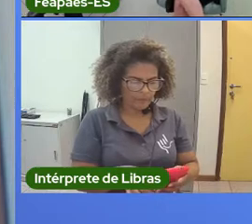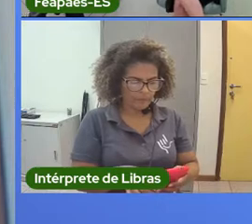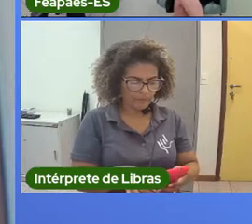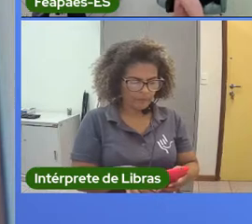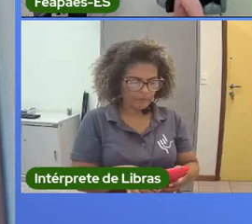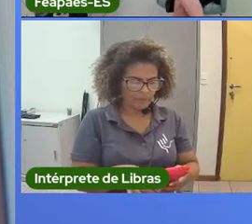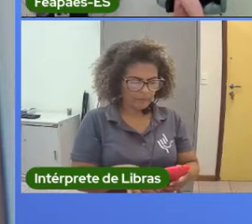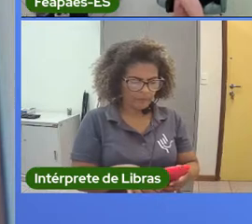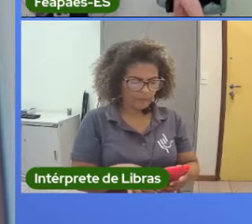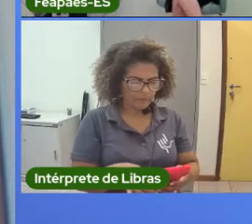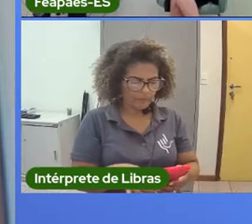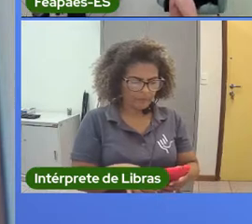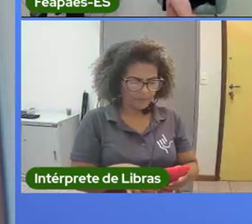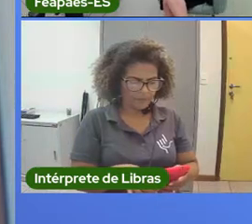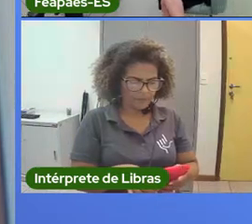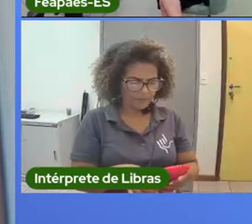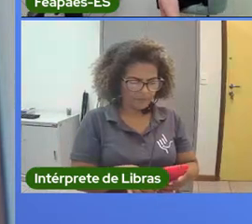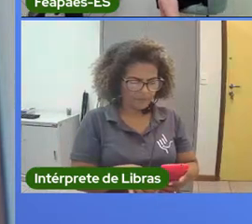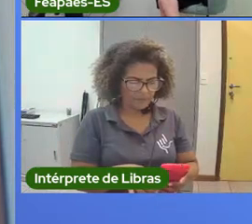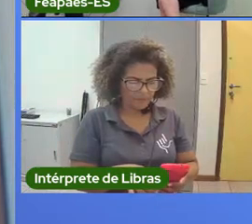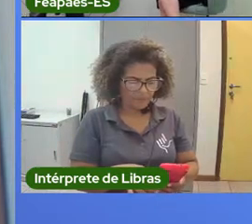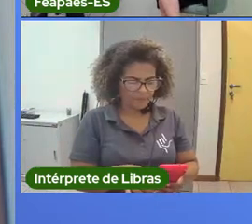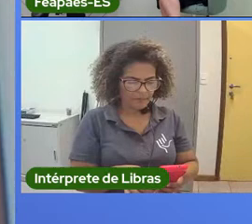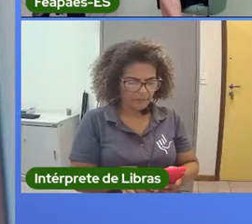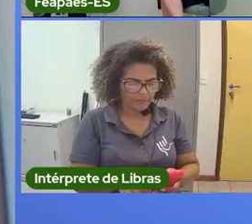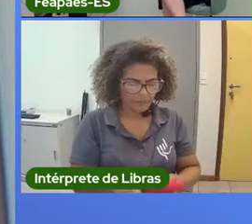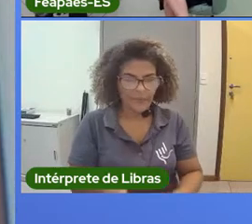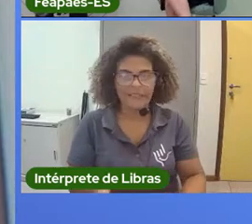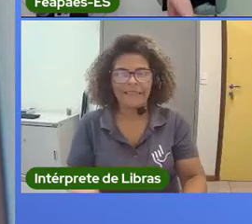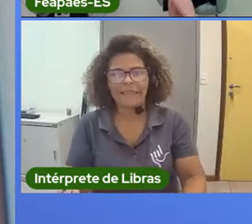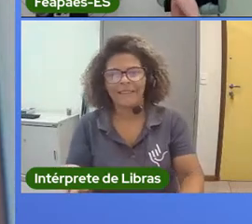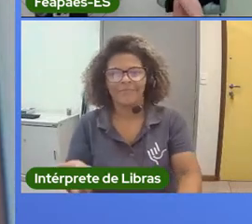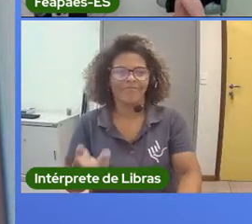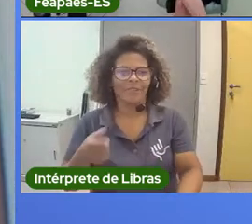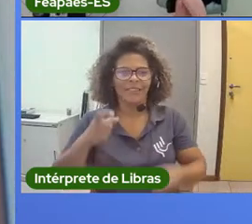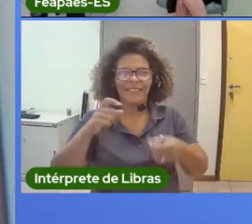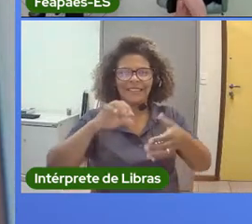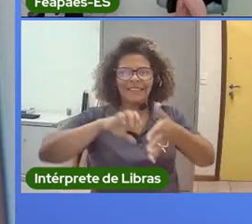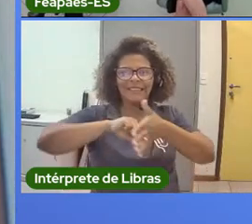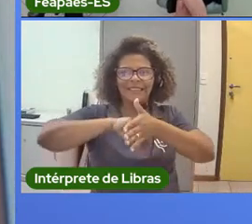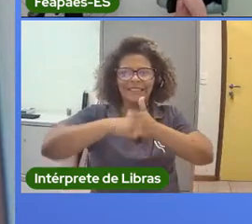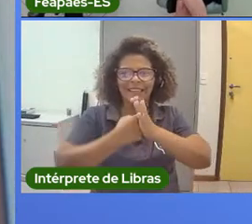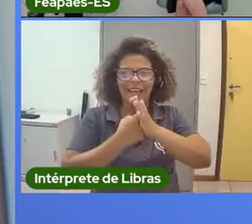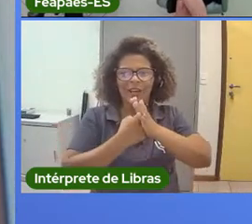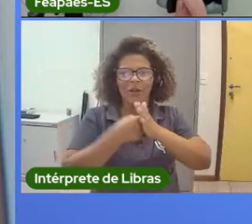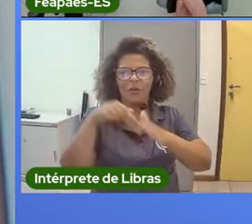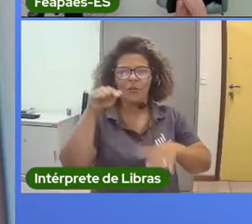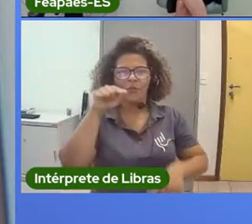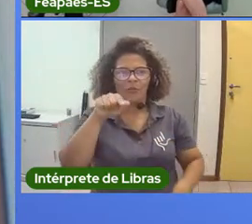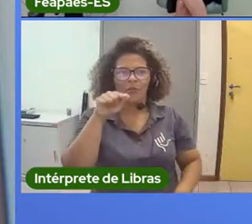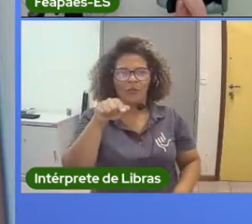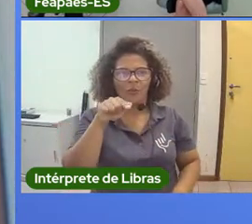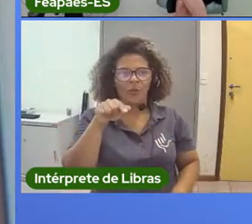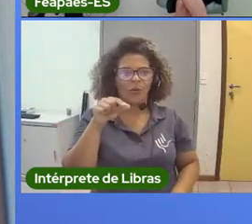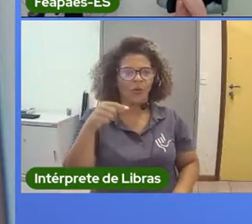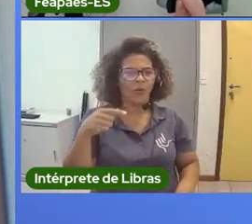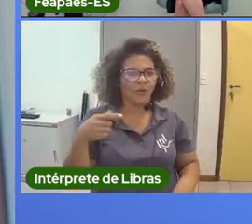Tava tão legal, né, Naara, essa conversa, dizendo... Ederson tá falando lá... Ederson, travou um